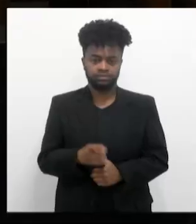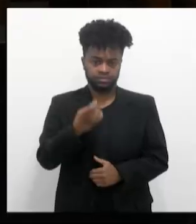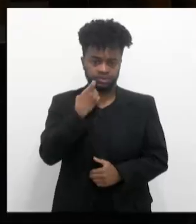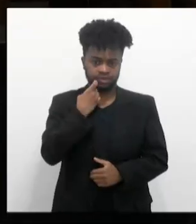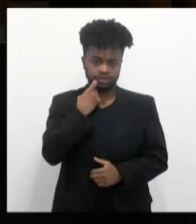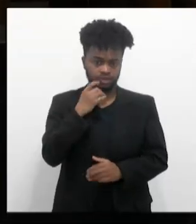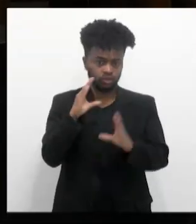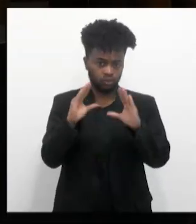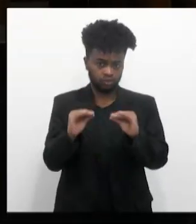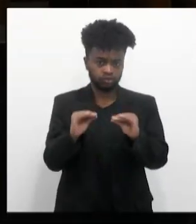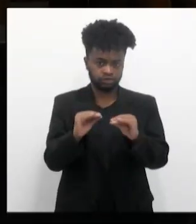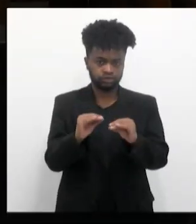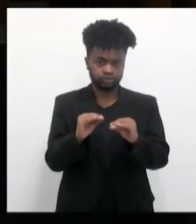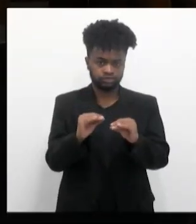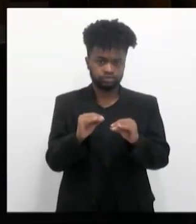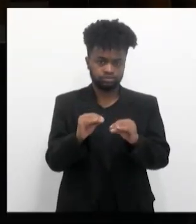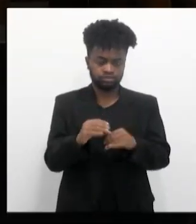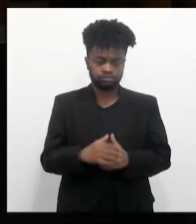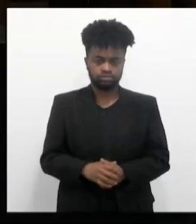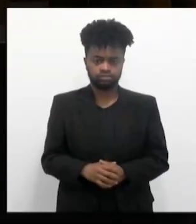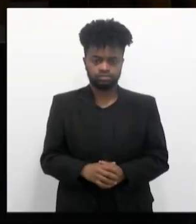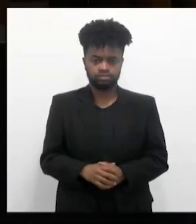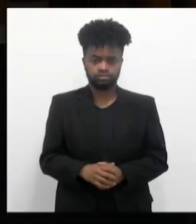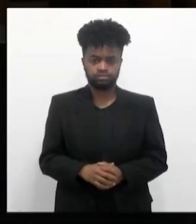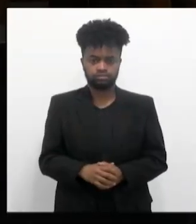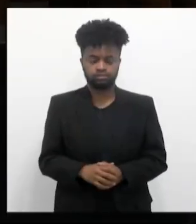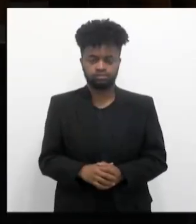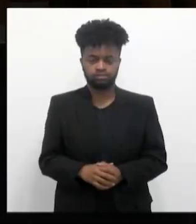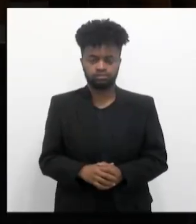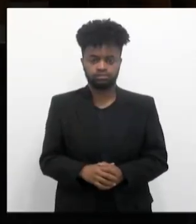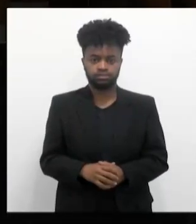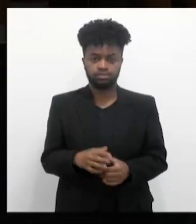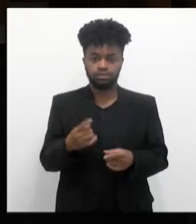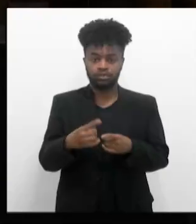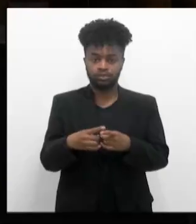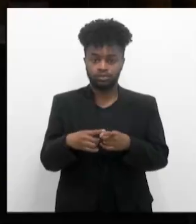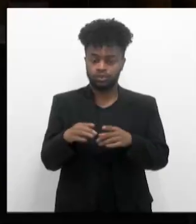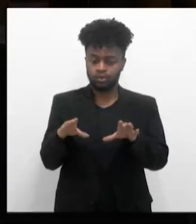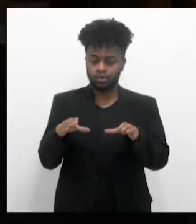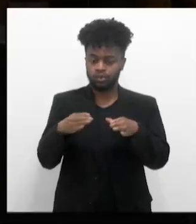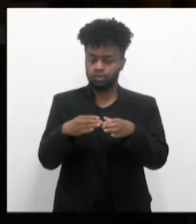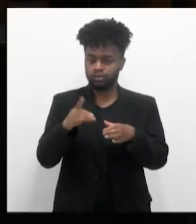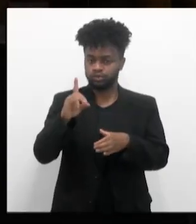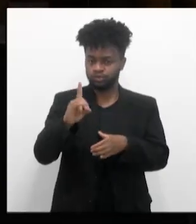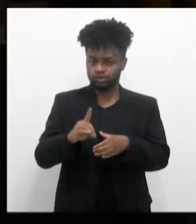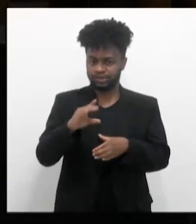sexta-feira à noite, ao apagar das luzes, quando a diretoria da SEDAI